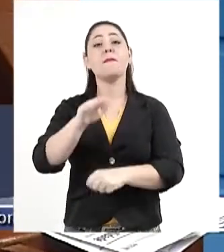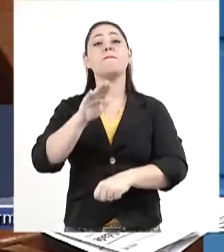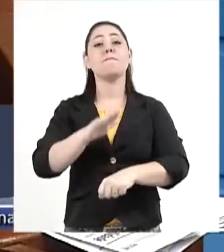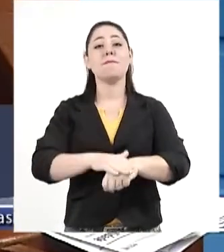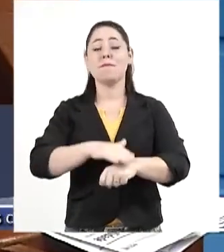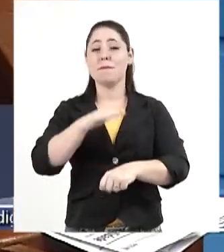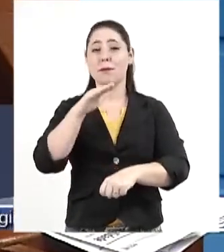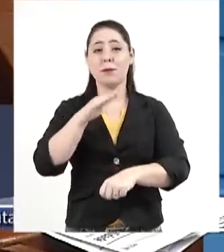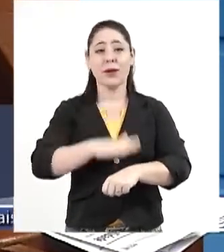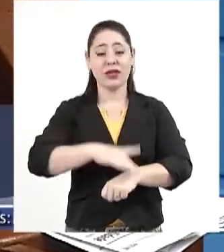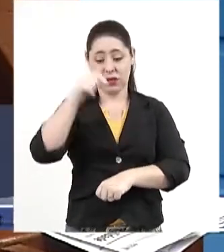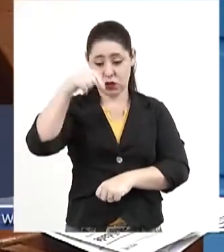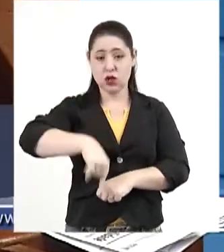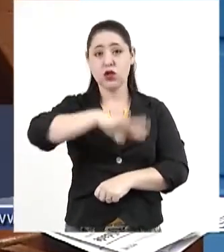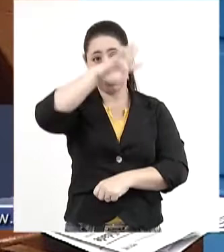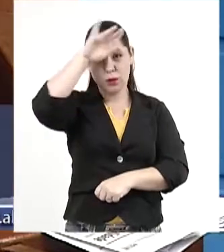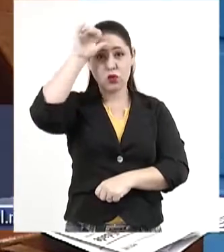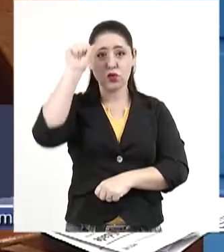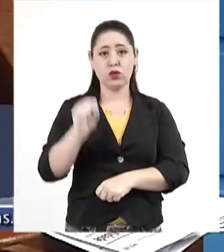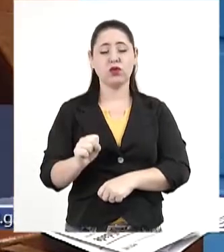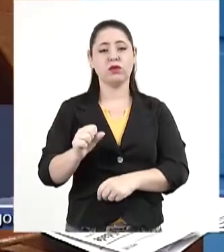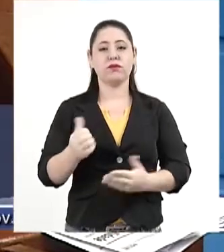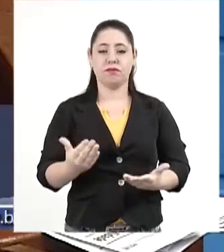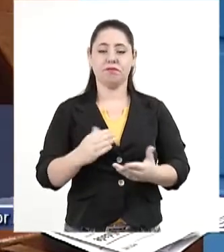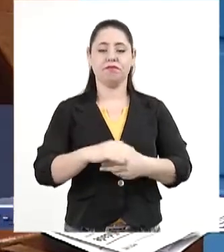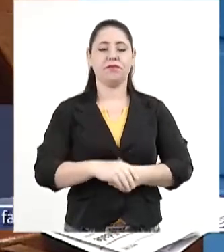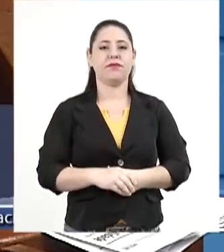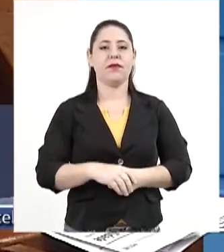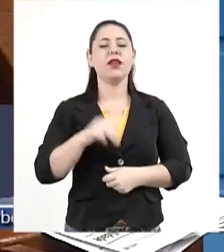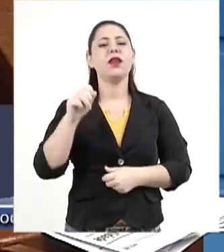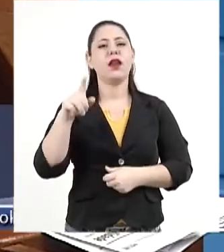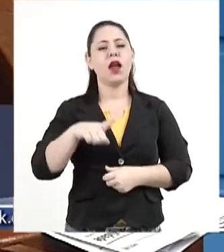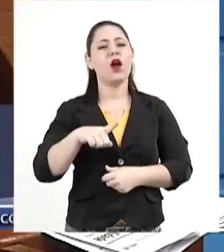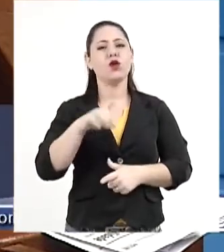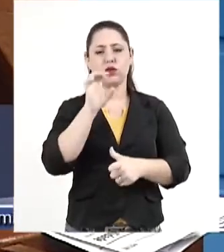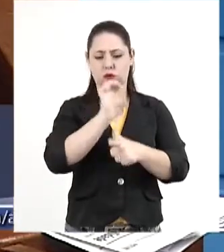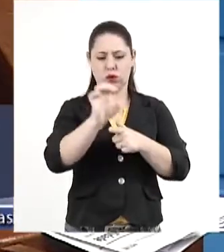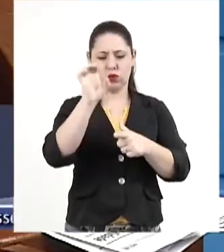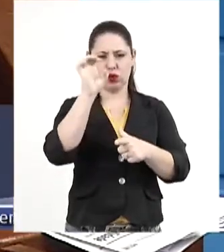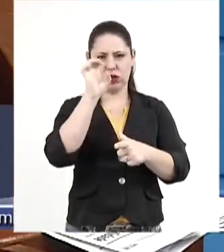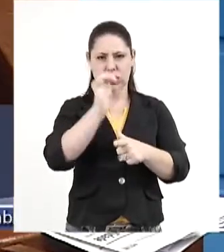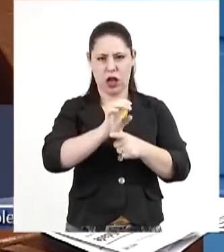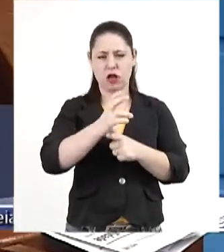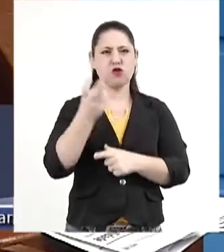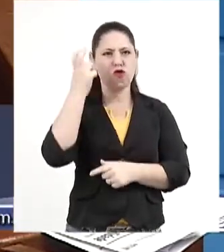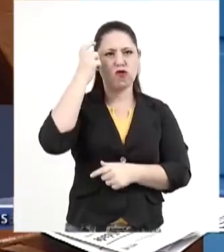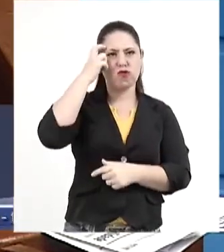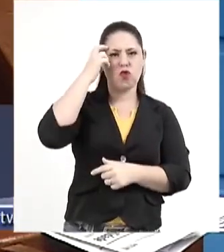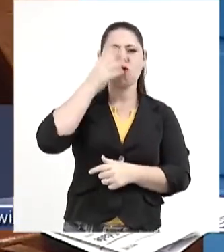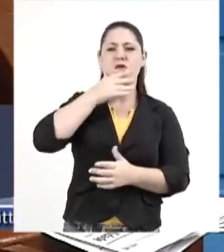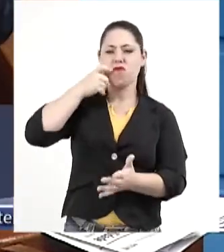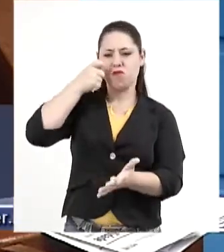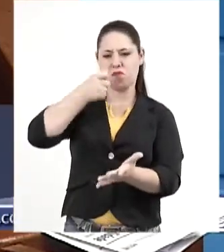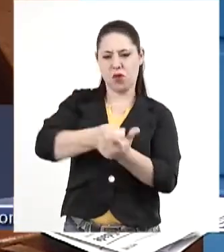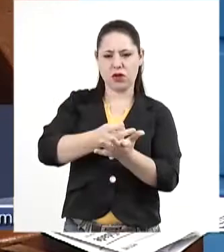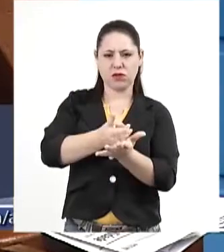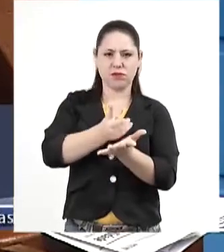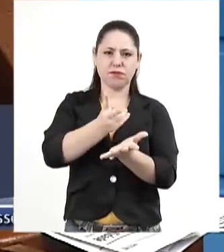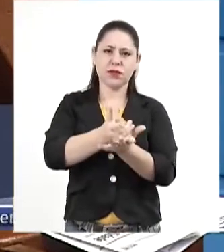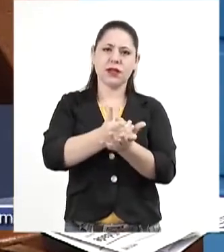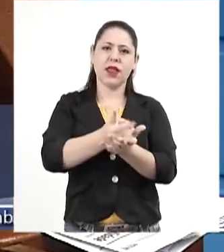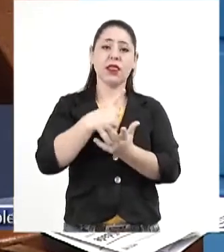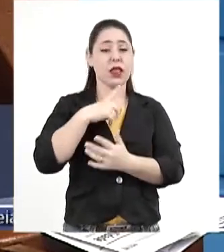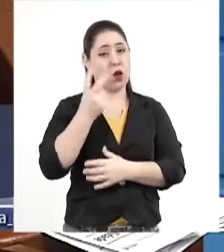já que estamos aqui no Mato Grosso do Sul, que é um estado machista, conservador, é um estado que